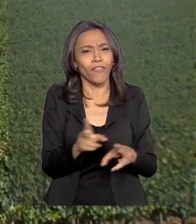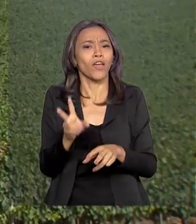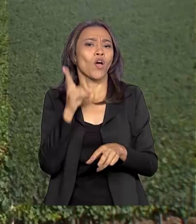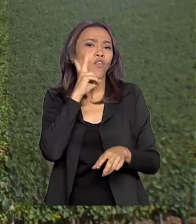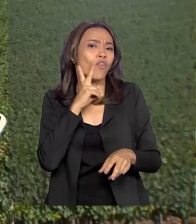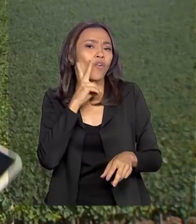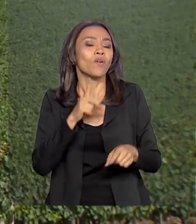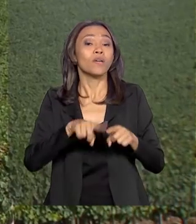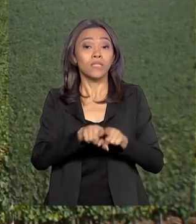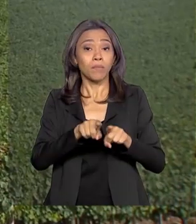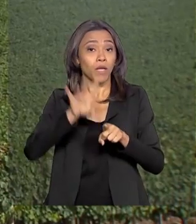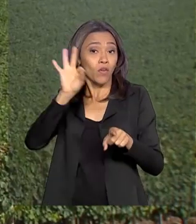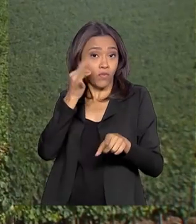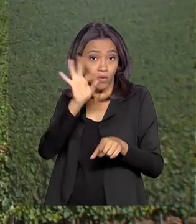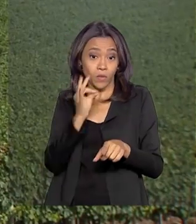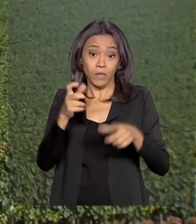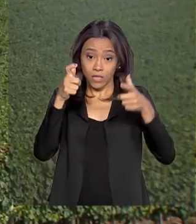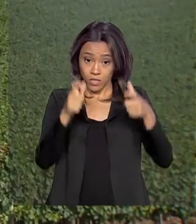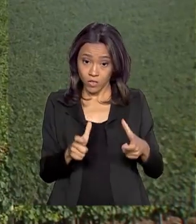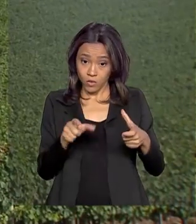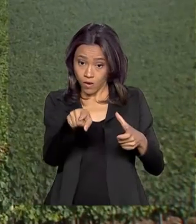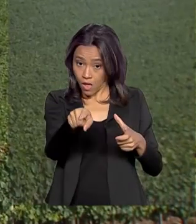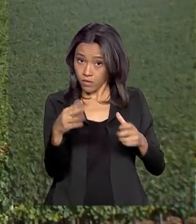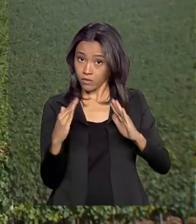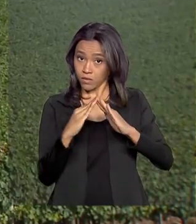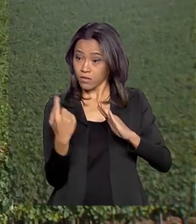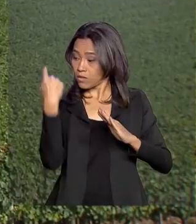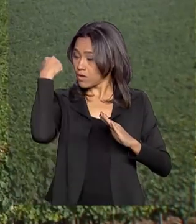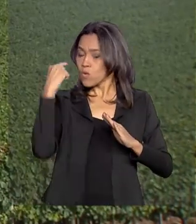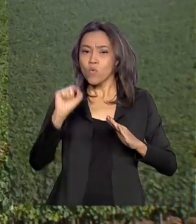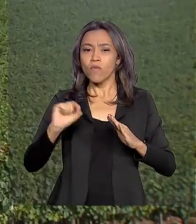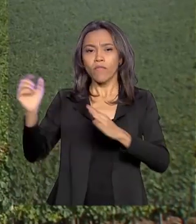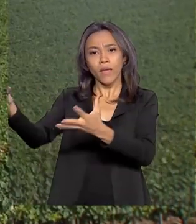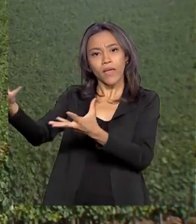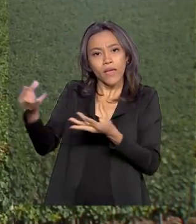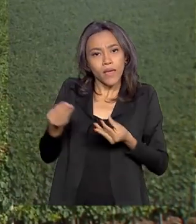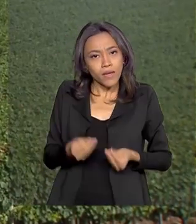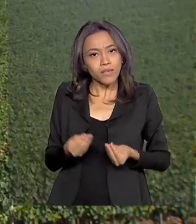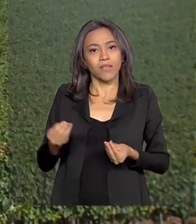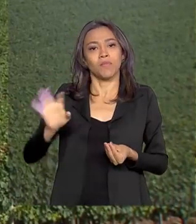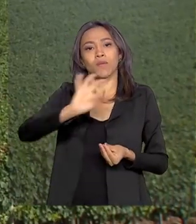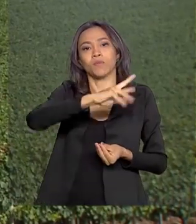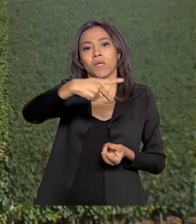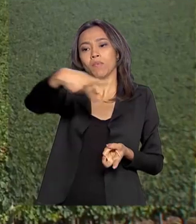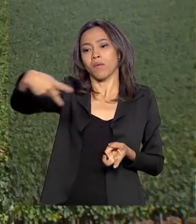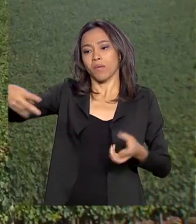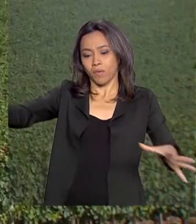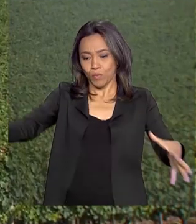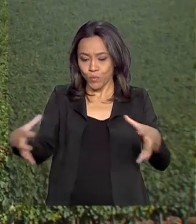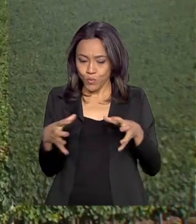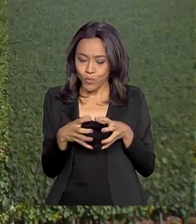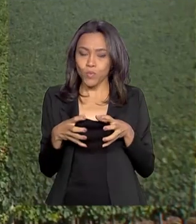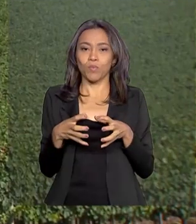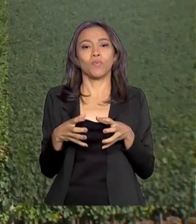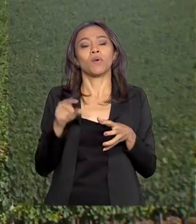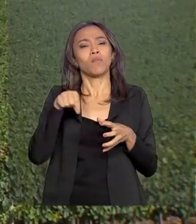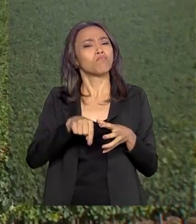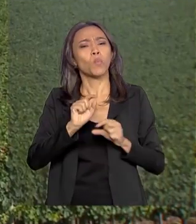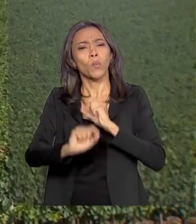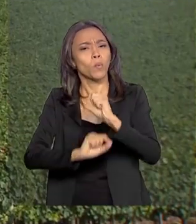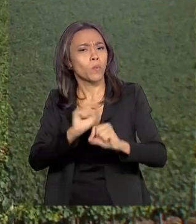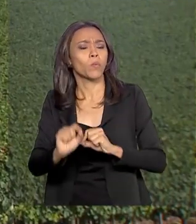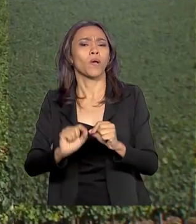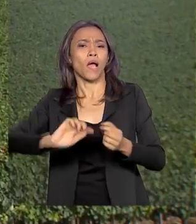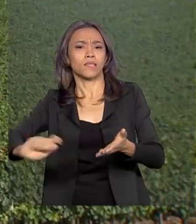Aqui neste local, o presidente Jair Bolsonaro vai receber os chefes de estado do bloco. Estão previstas assinaturas de